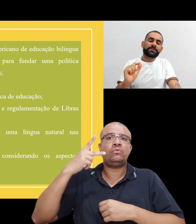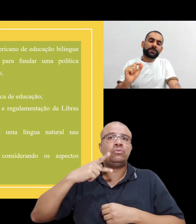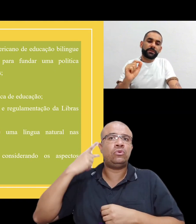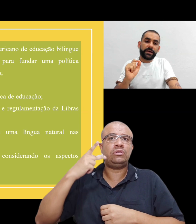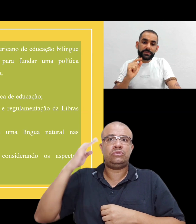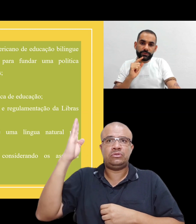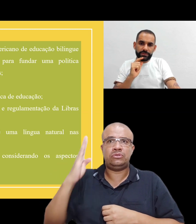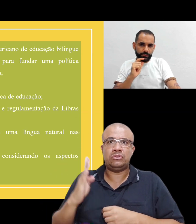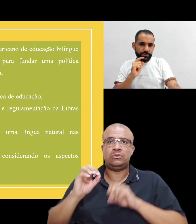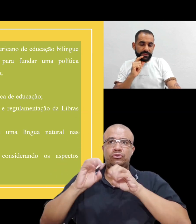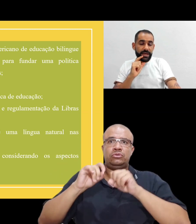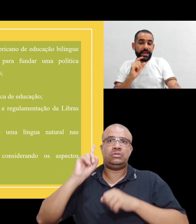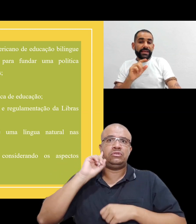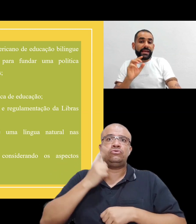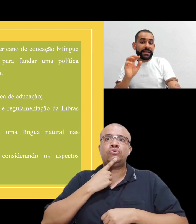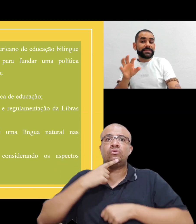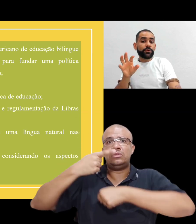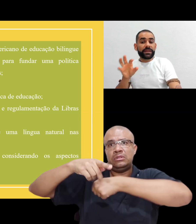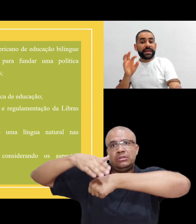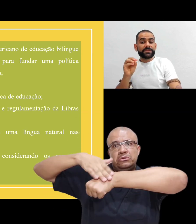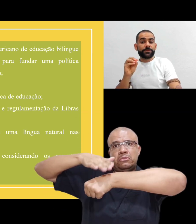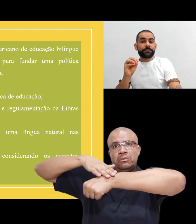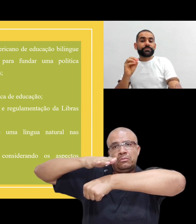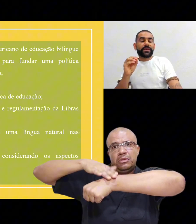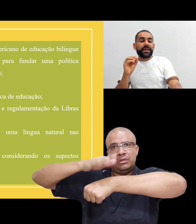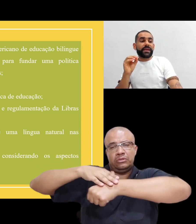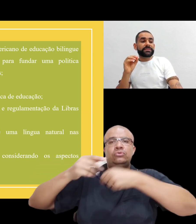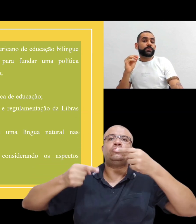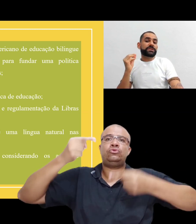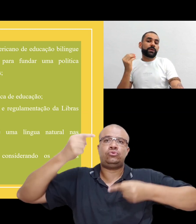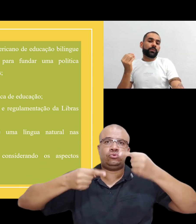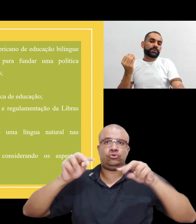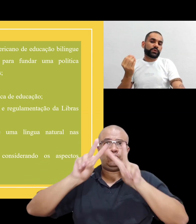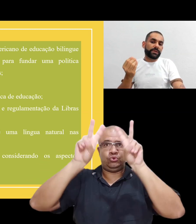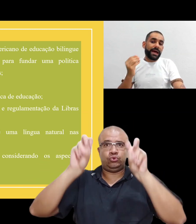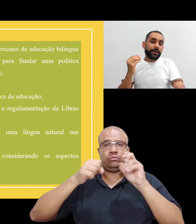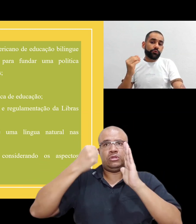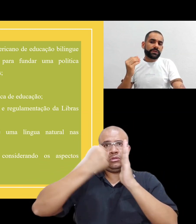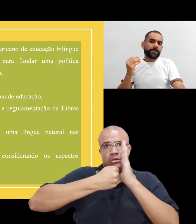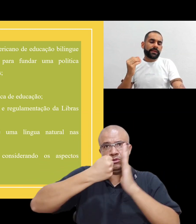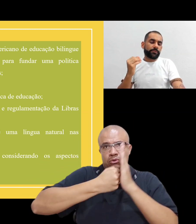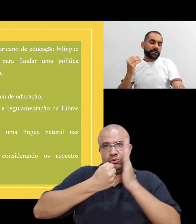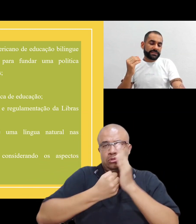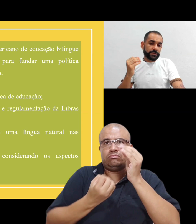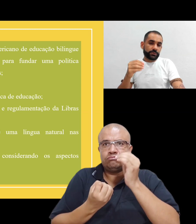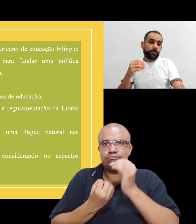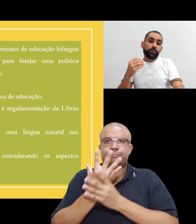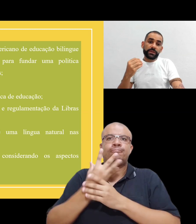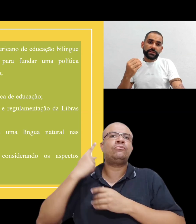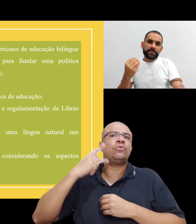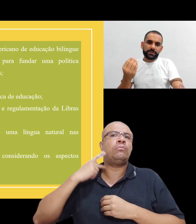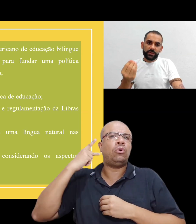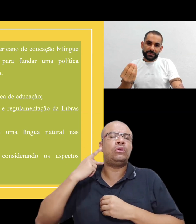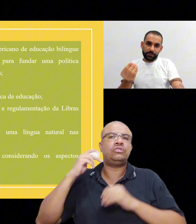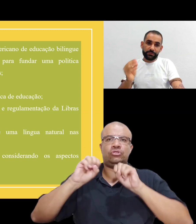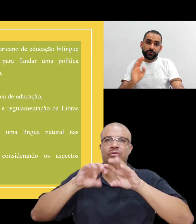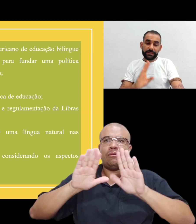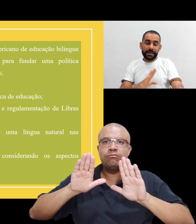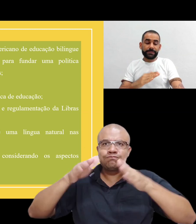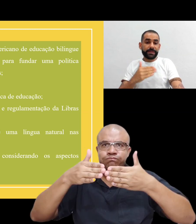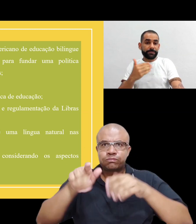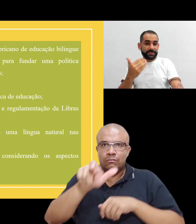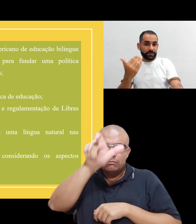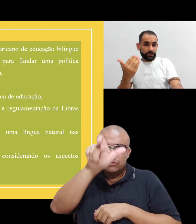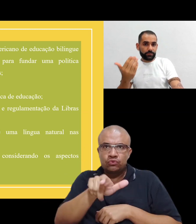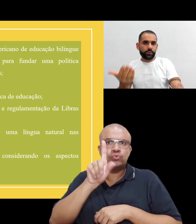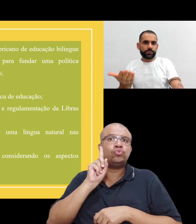política nacional da educação de surdos. E aí nesse congresso discutia muito sobre a luta pela elaboração de uma política de educação